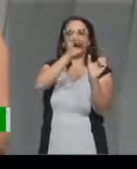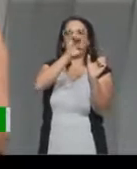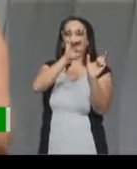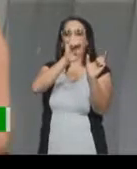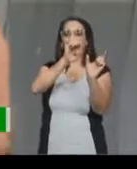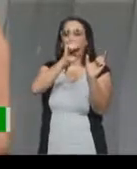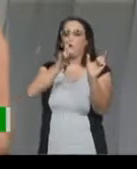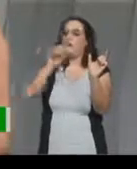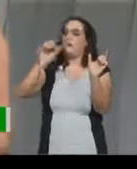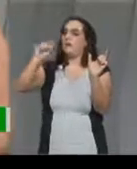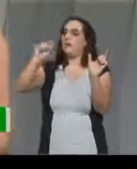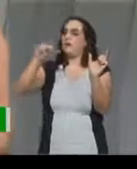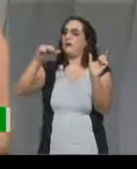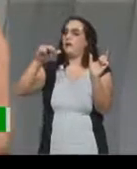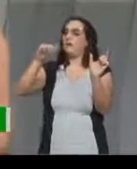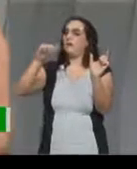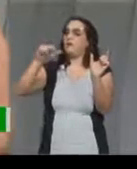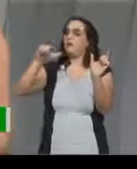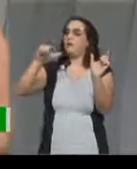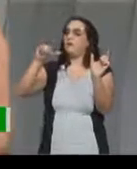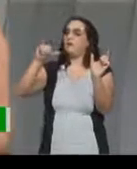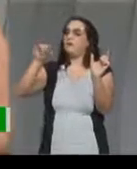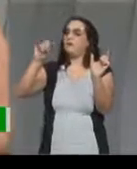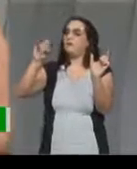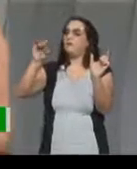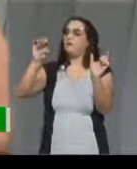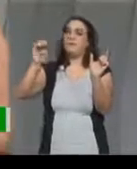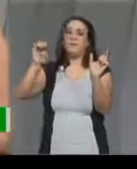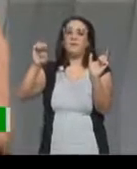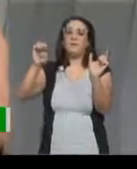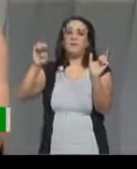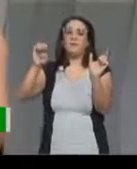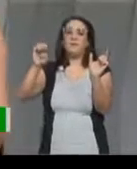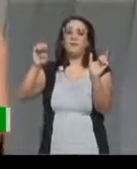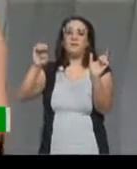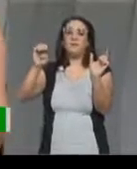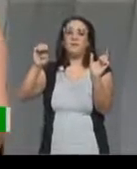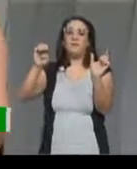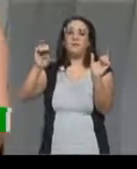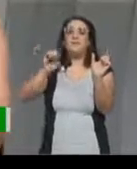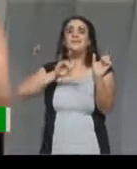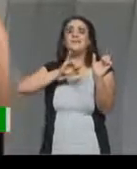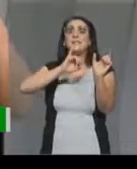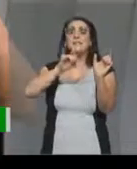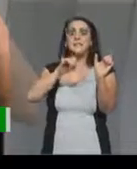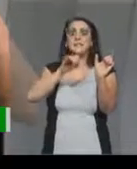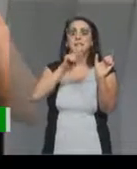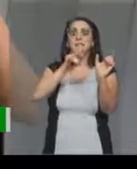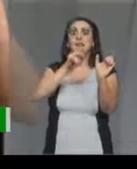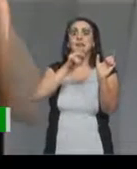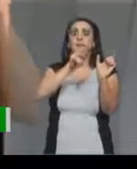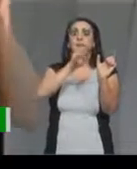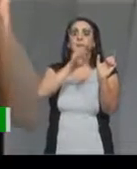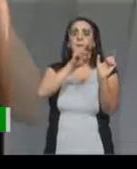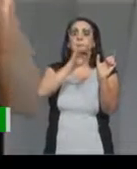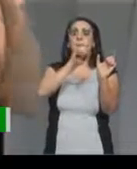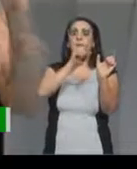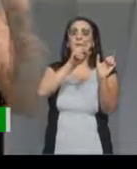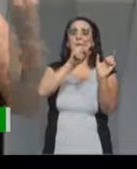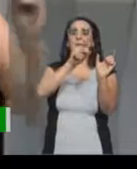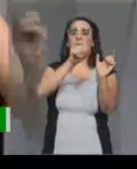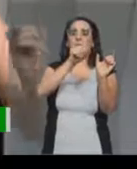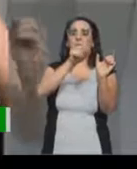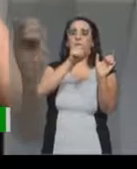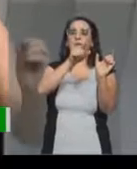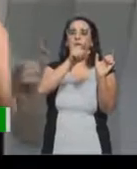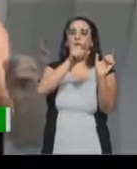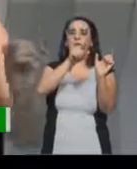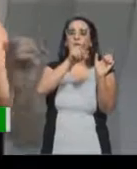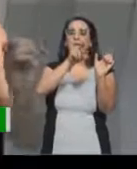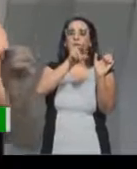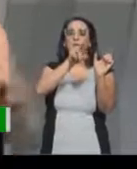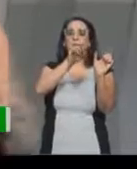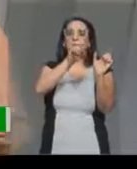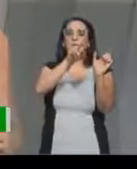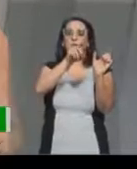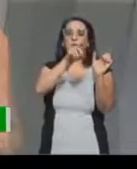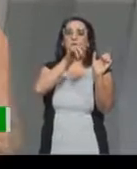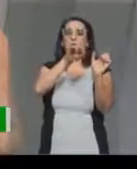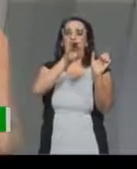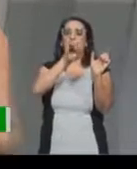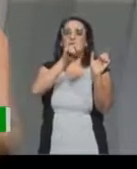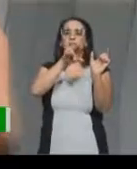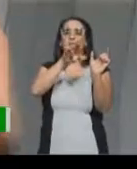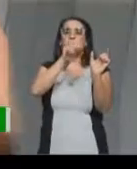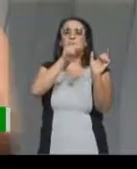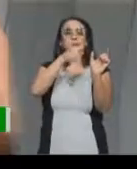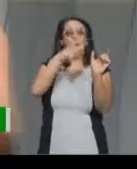proparoxítona, ela vai ser acentuada. Né? Não tem perigo de ser aquela antepenúltima sílaba, a